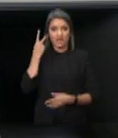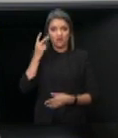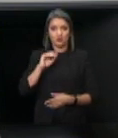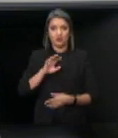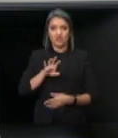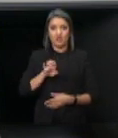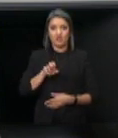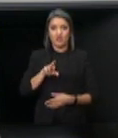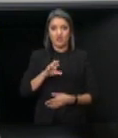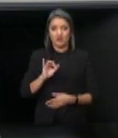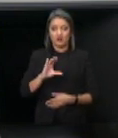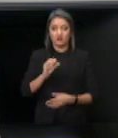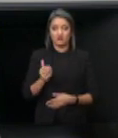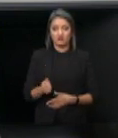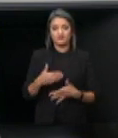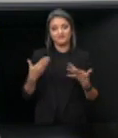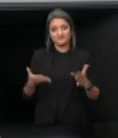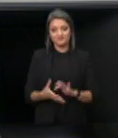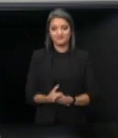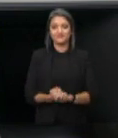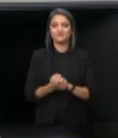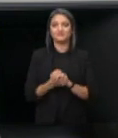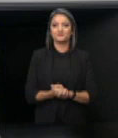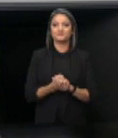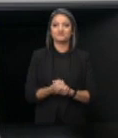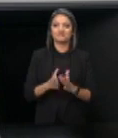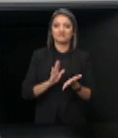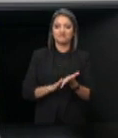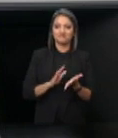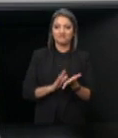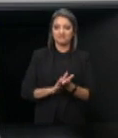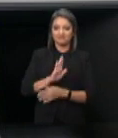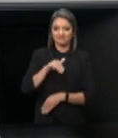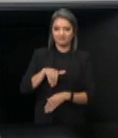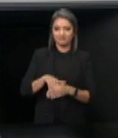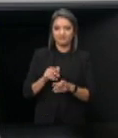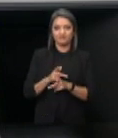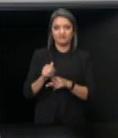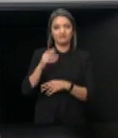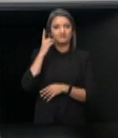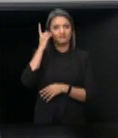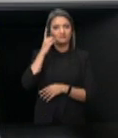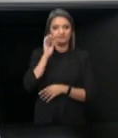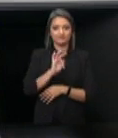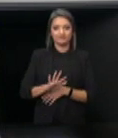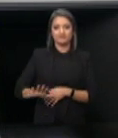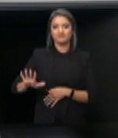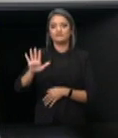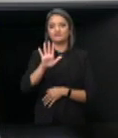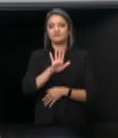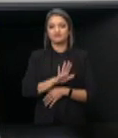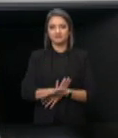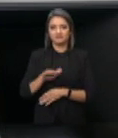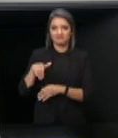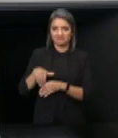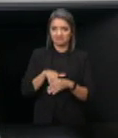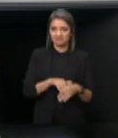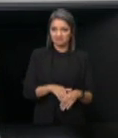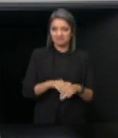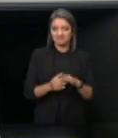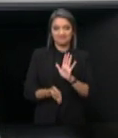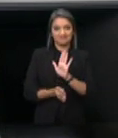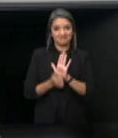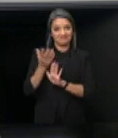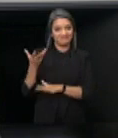Hilton a quem é cumprimento pela eleição é como deputada Federal com uma votação magnífica